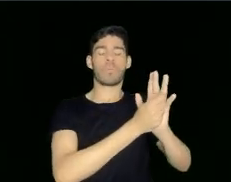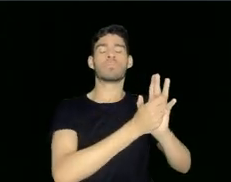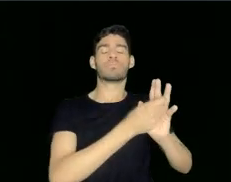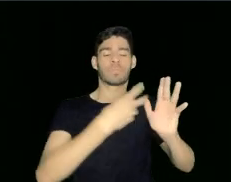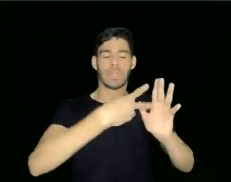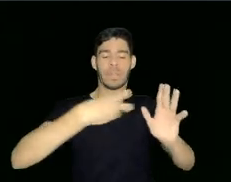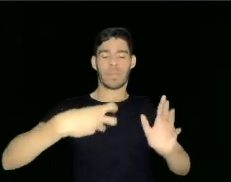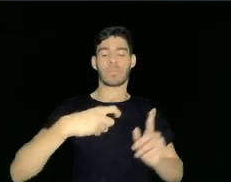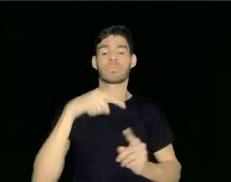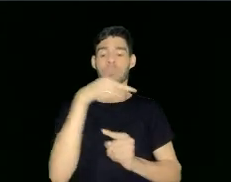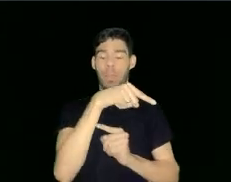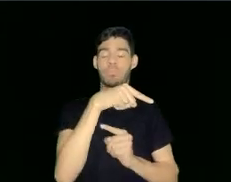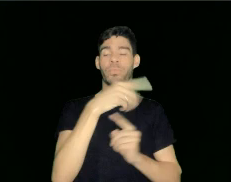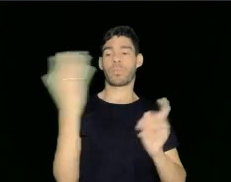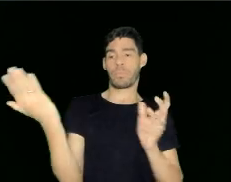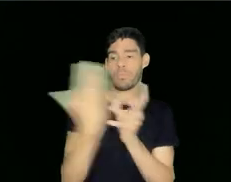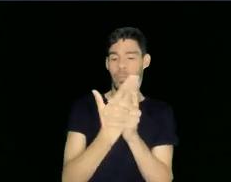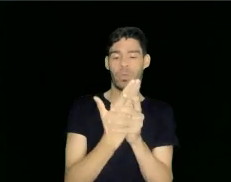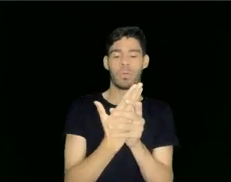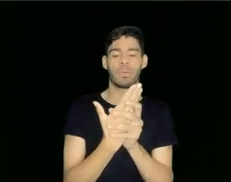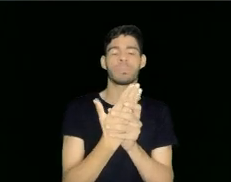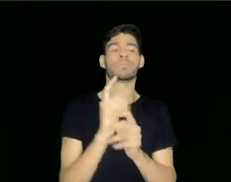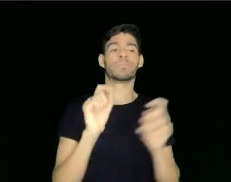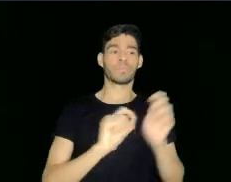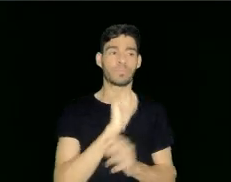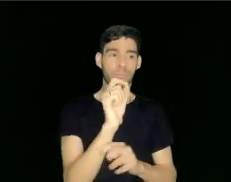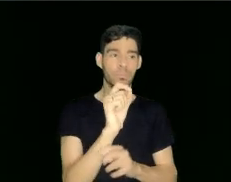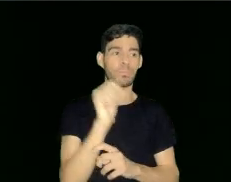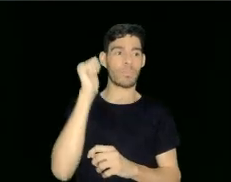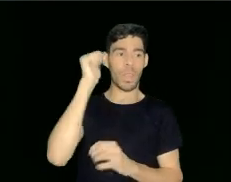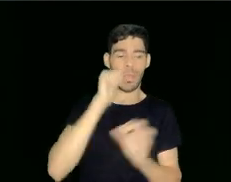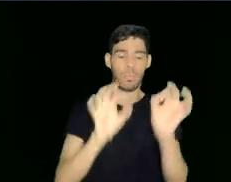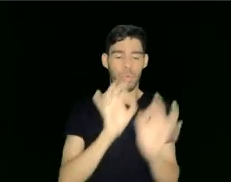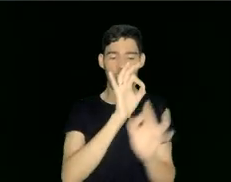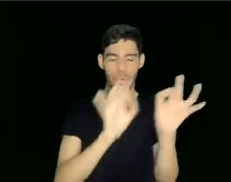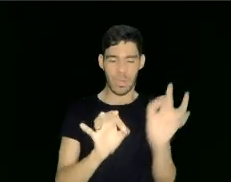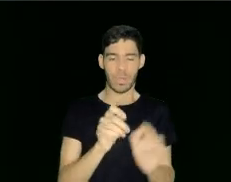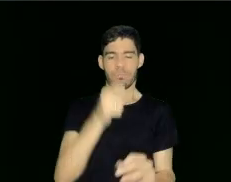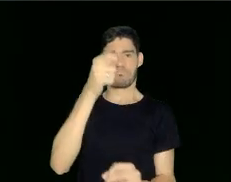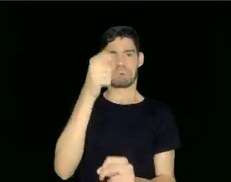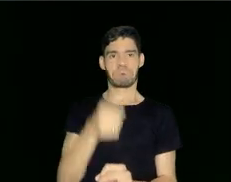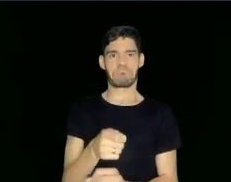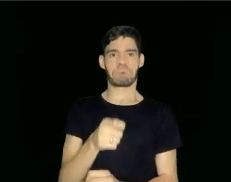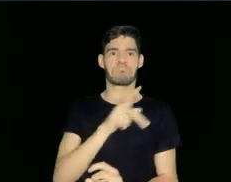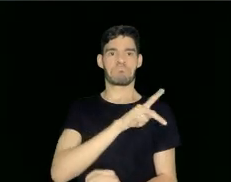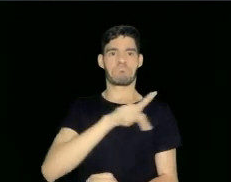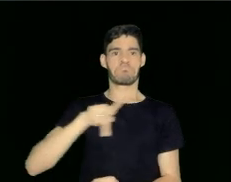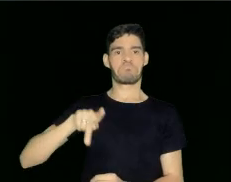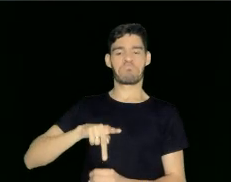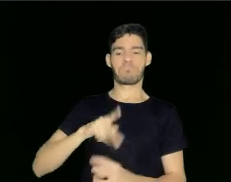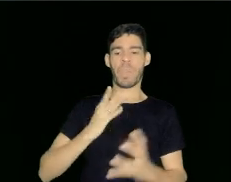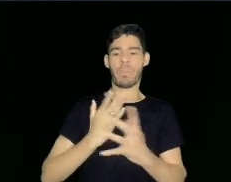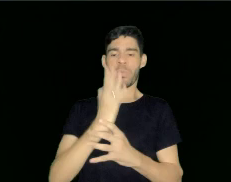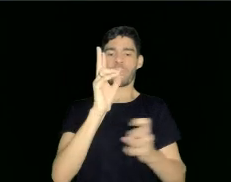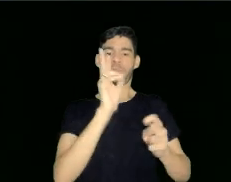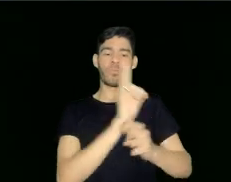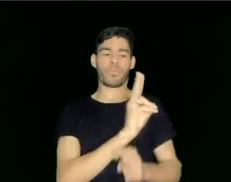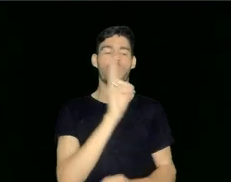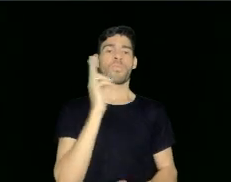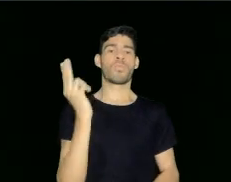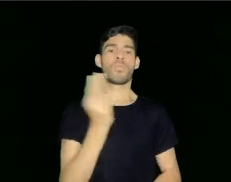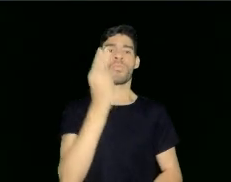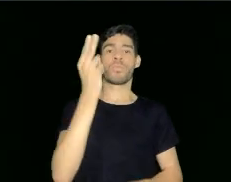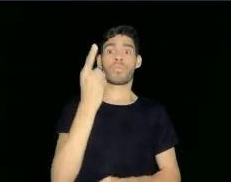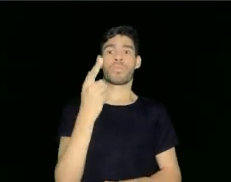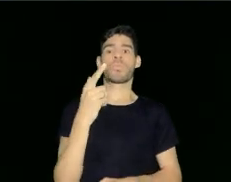na Amazônia. Portanto, nesta ação, a juíza que preside o